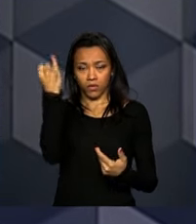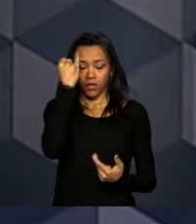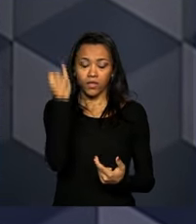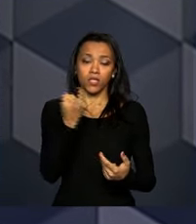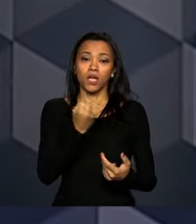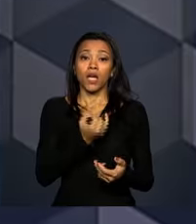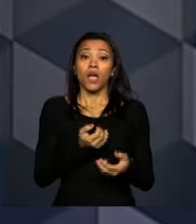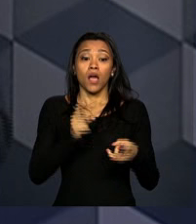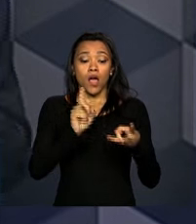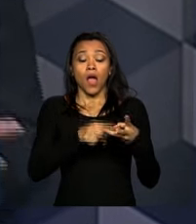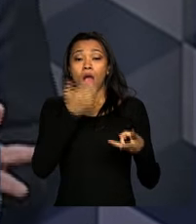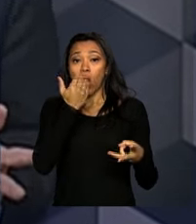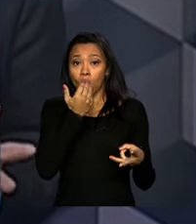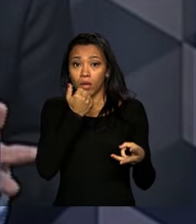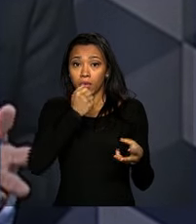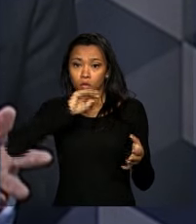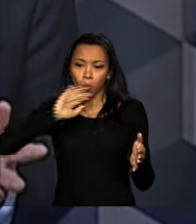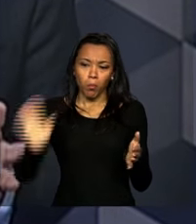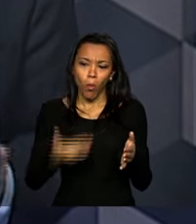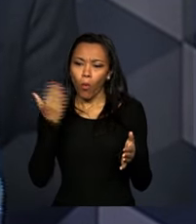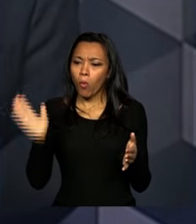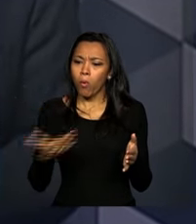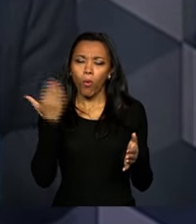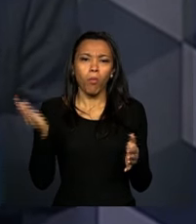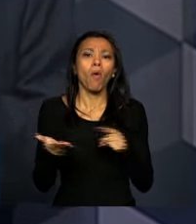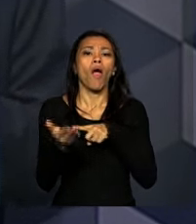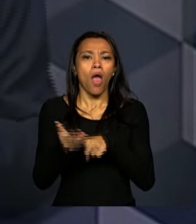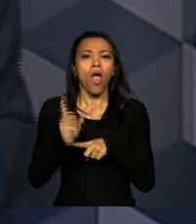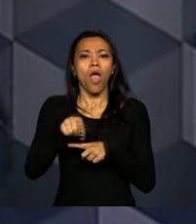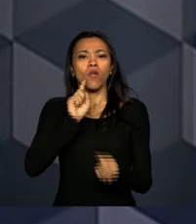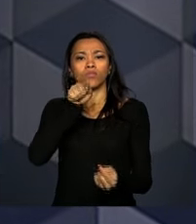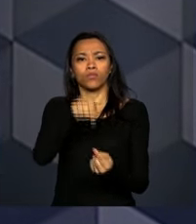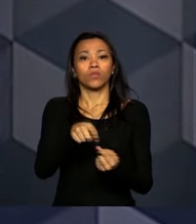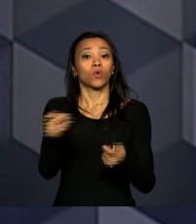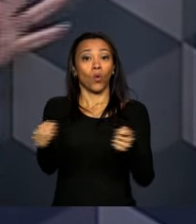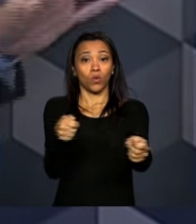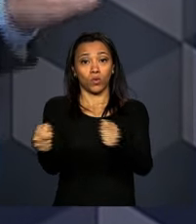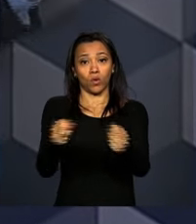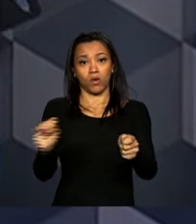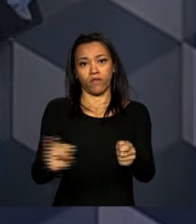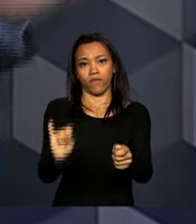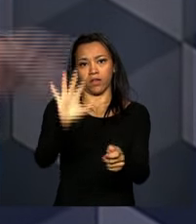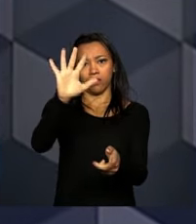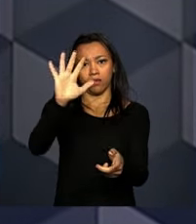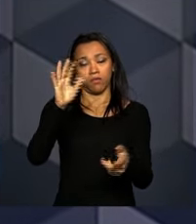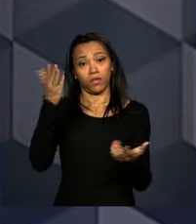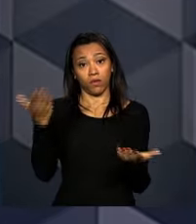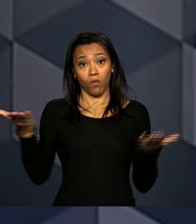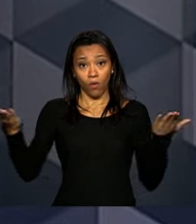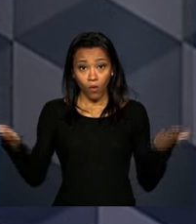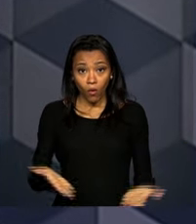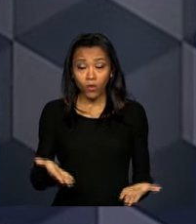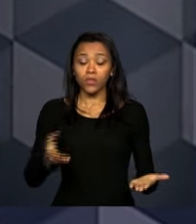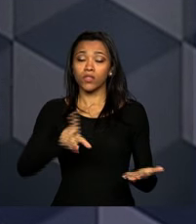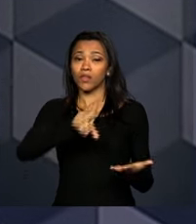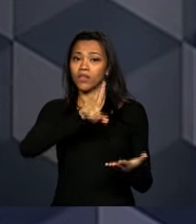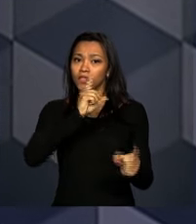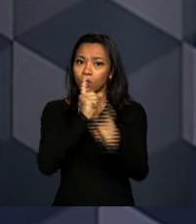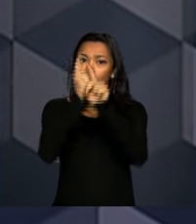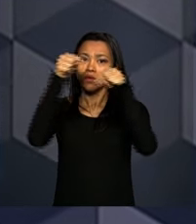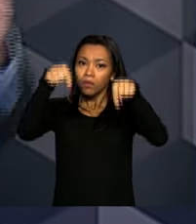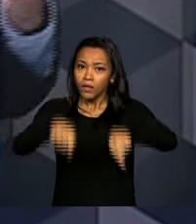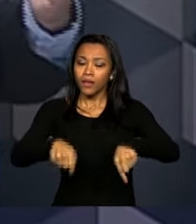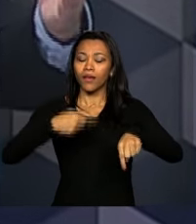é fundamental para nós contermos a inflação. Então, por tudo isso, esse momento aqui é um momento histórico. Esse encontro